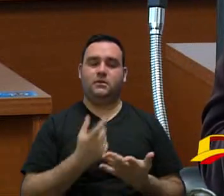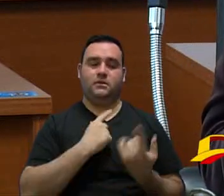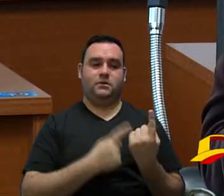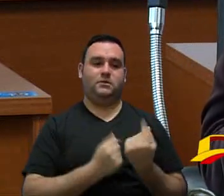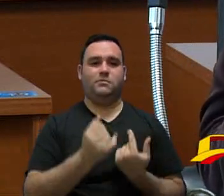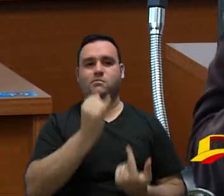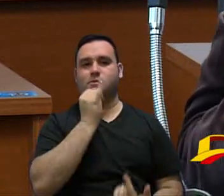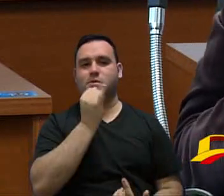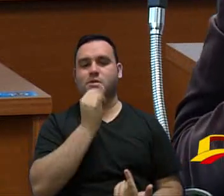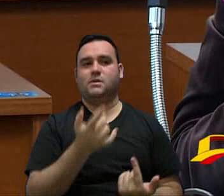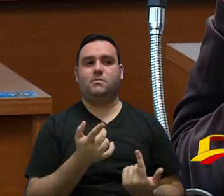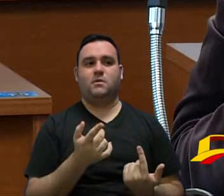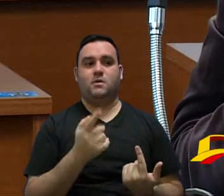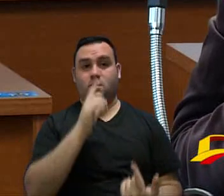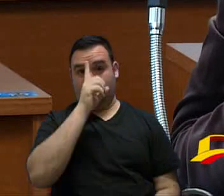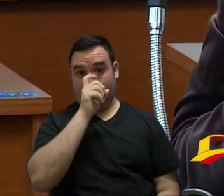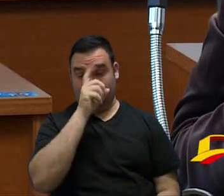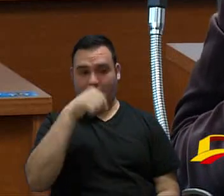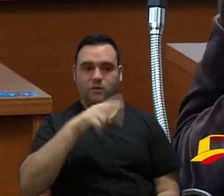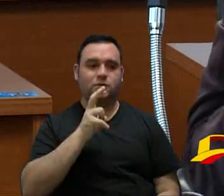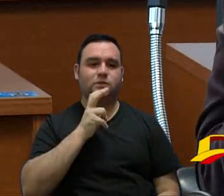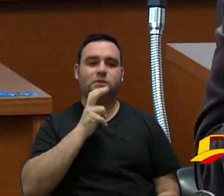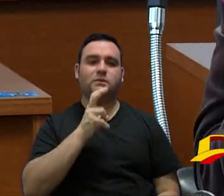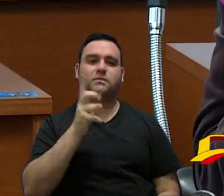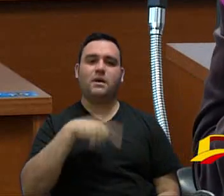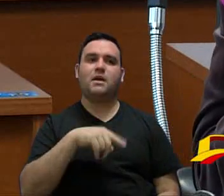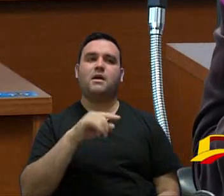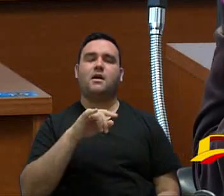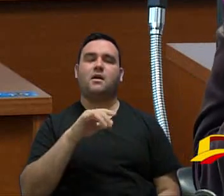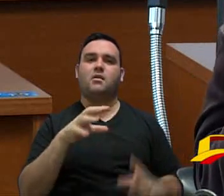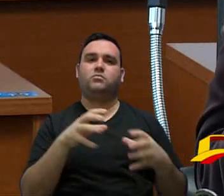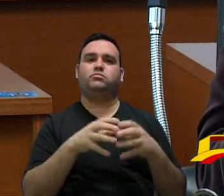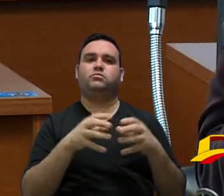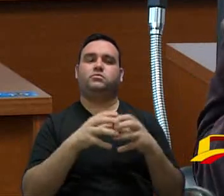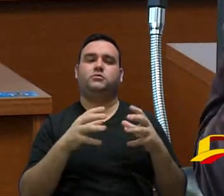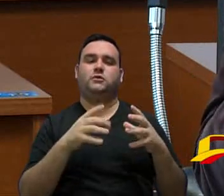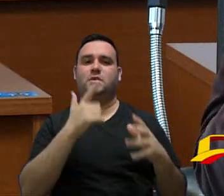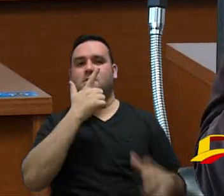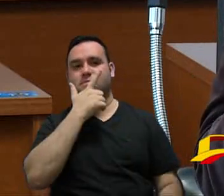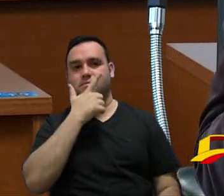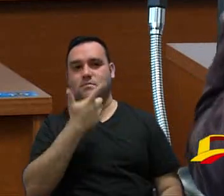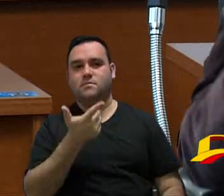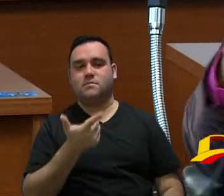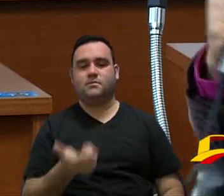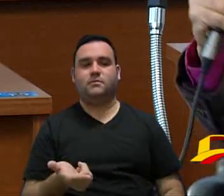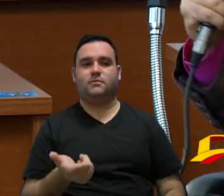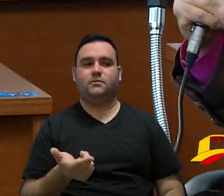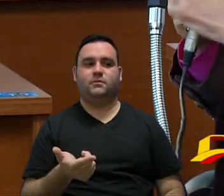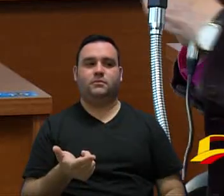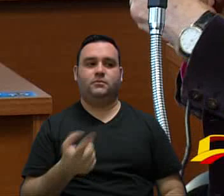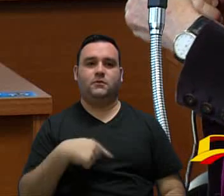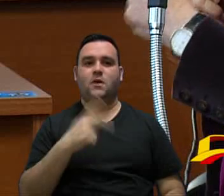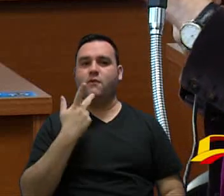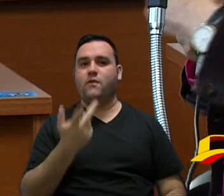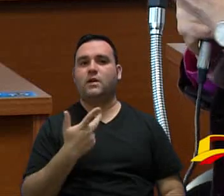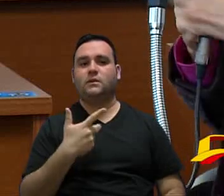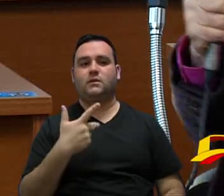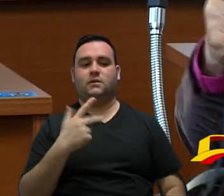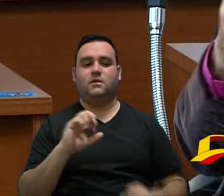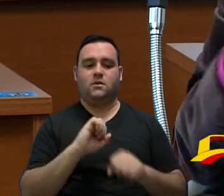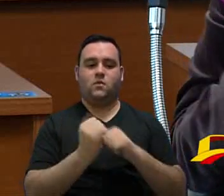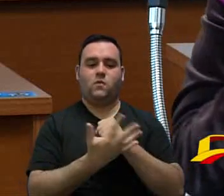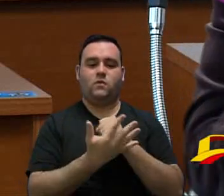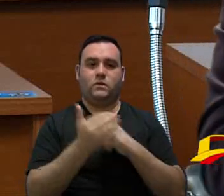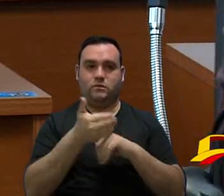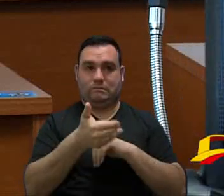fonte de recurso por exemplo o nosso hospital em sorocaba ea irmandade santa casa quando a gente fala no poste